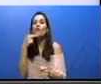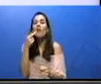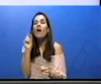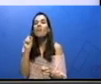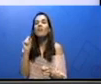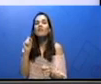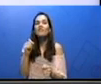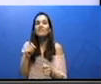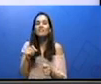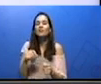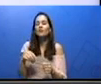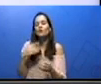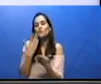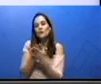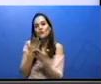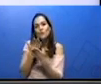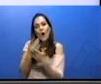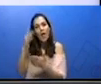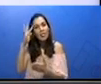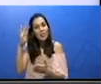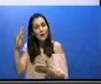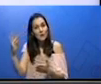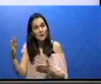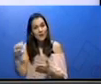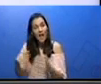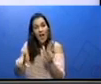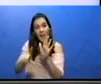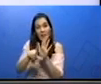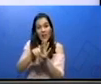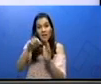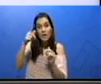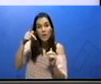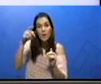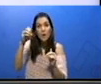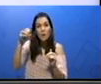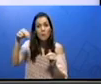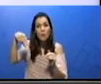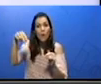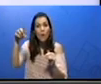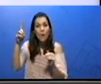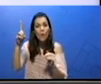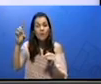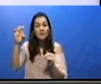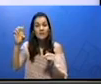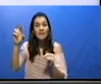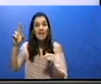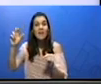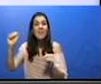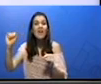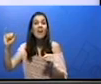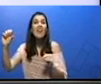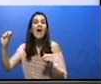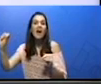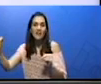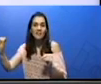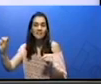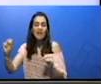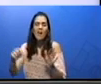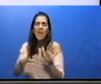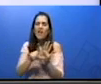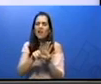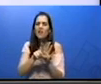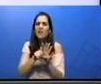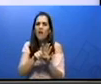sobre um desses estudos que são as leis ponderais. Então, as leis ponderais, elas são a lei da conservação